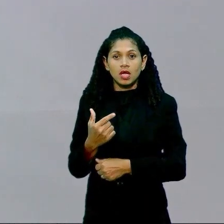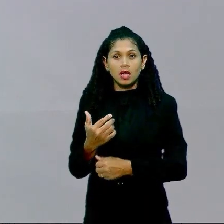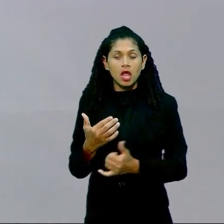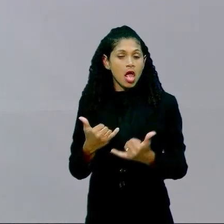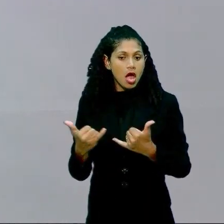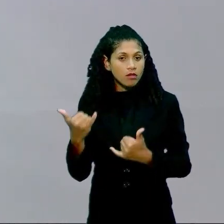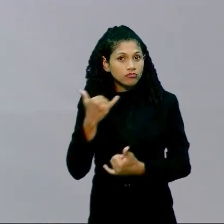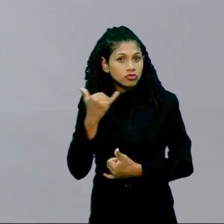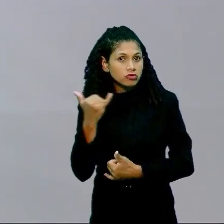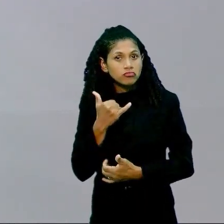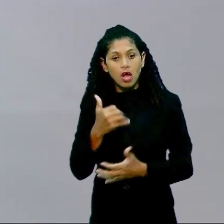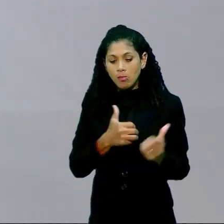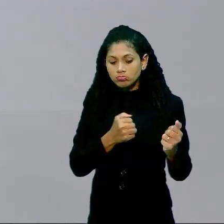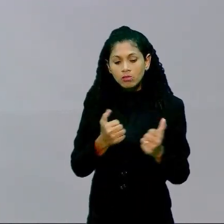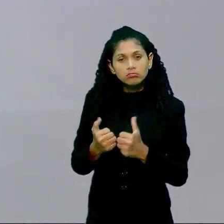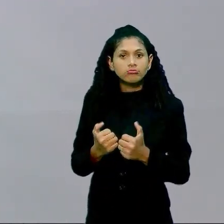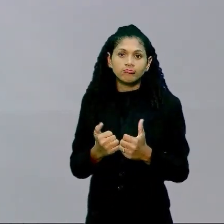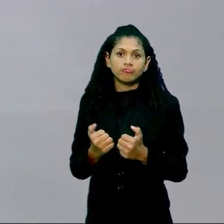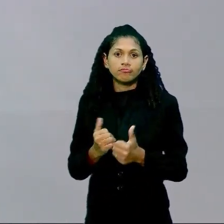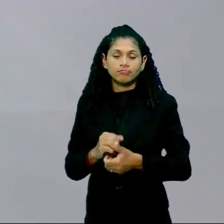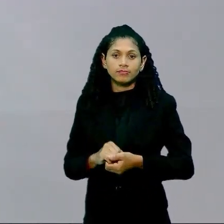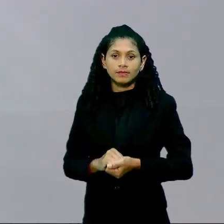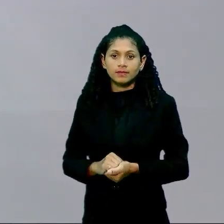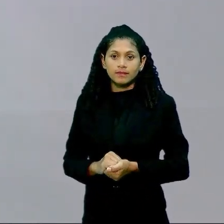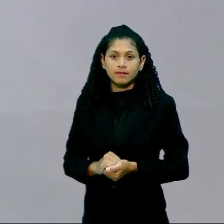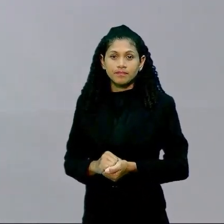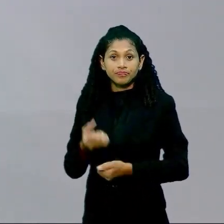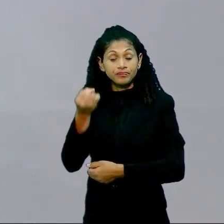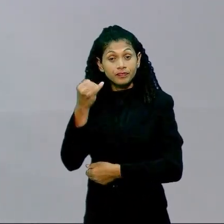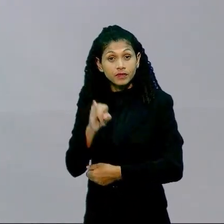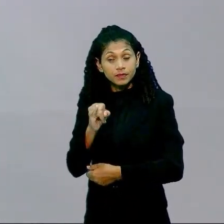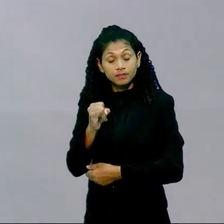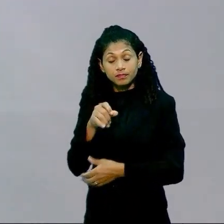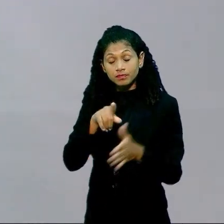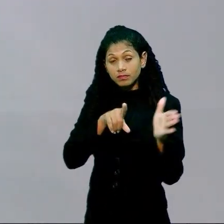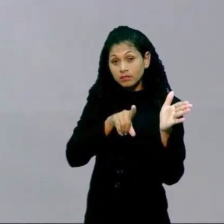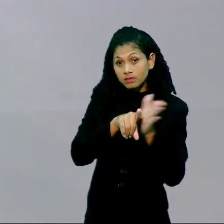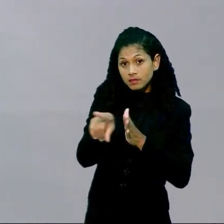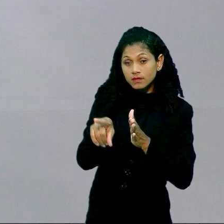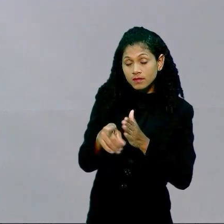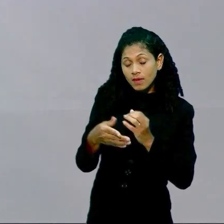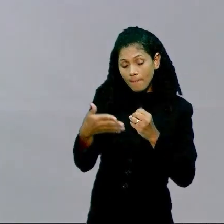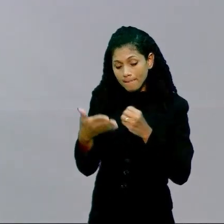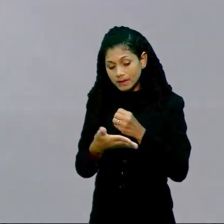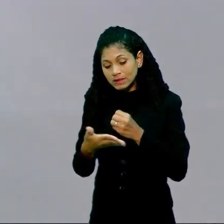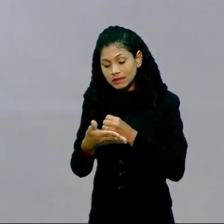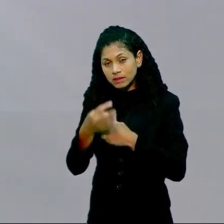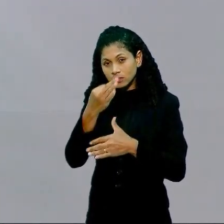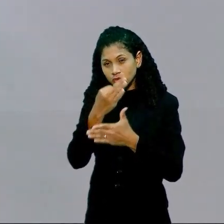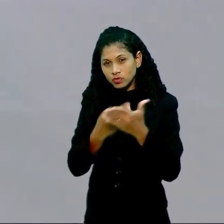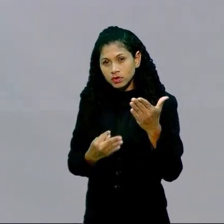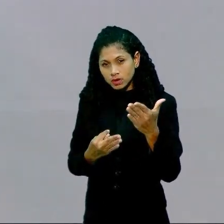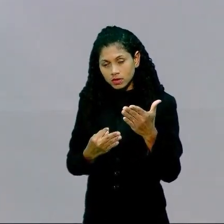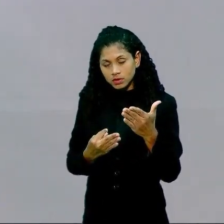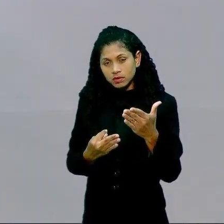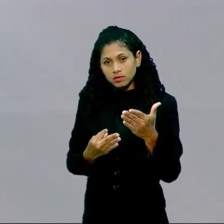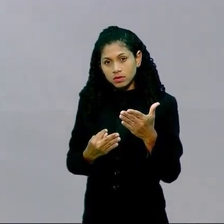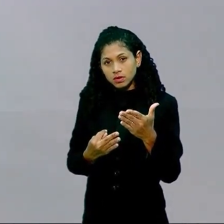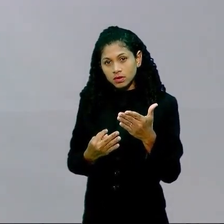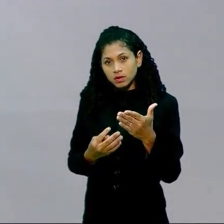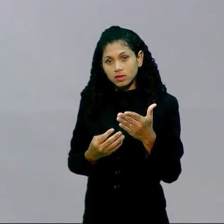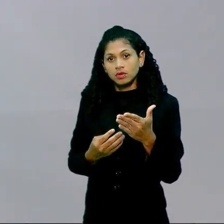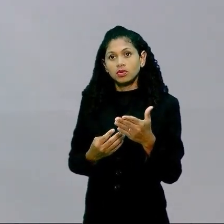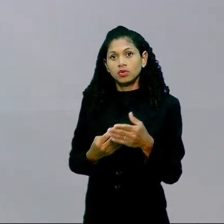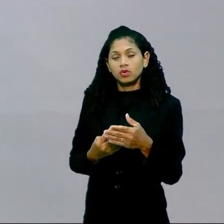atentar ao que o comando sugere. Se na questão falar que segundo o texto e no texto fizer esse direcionamento nítido